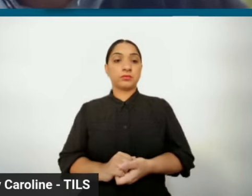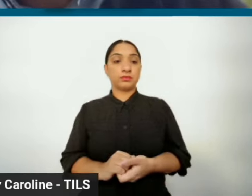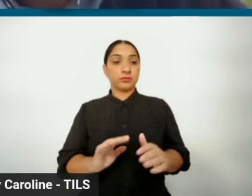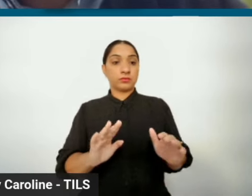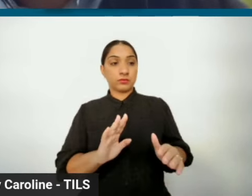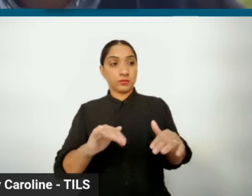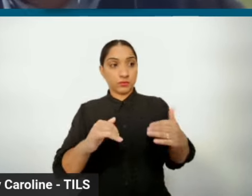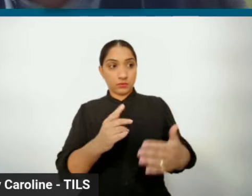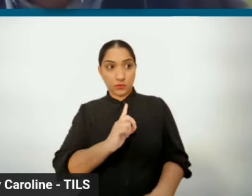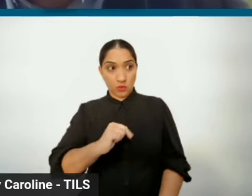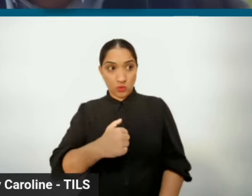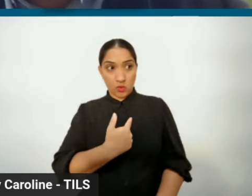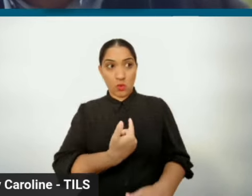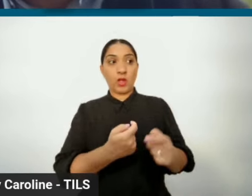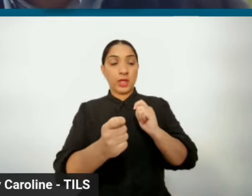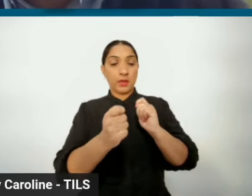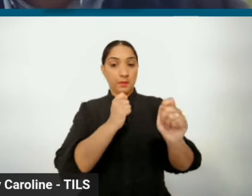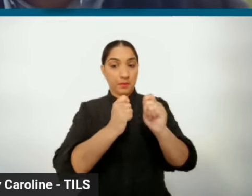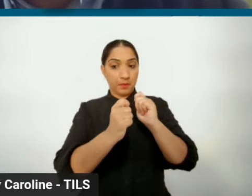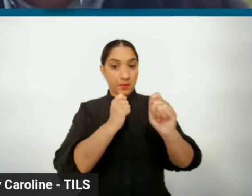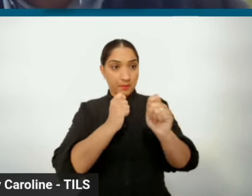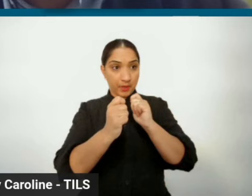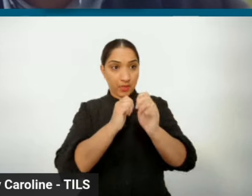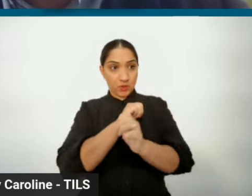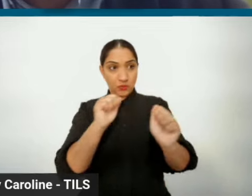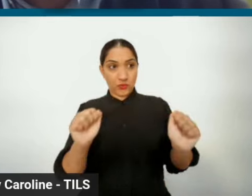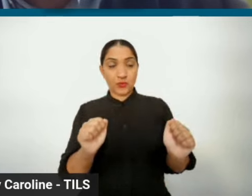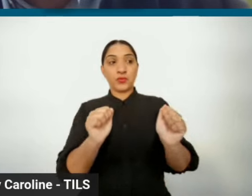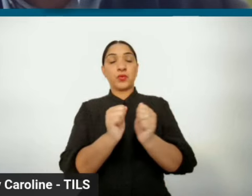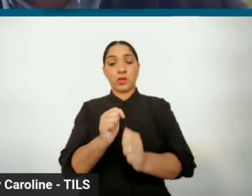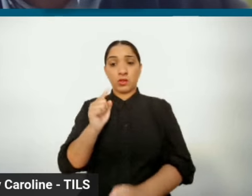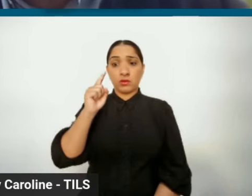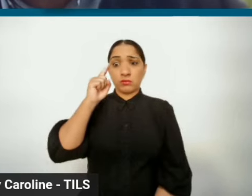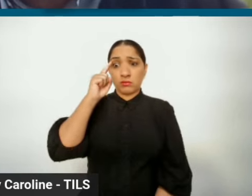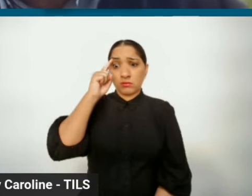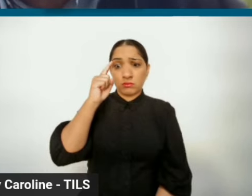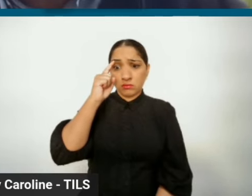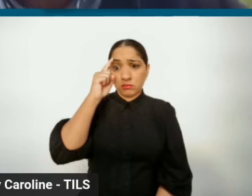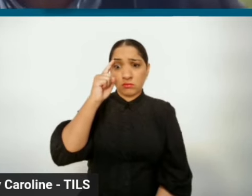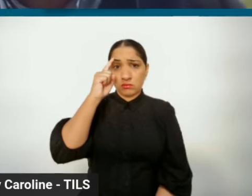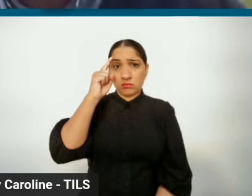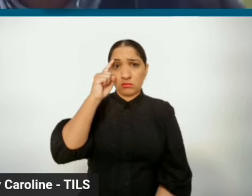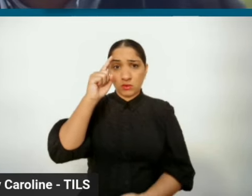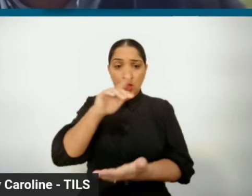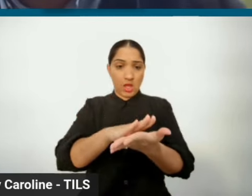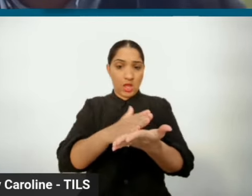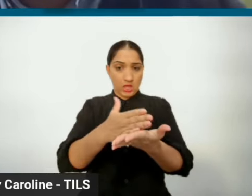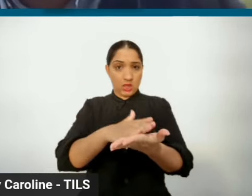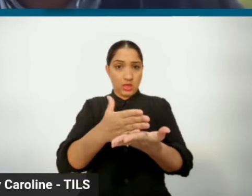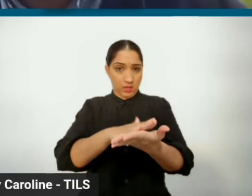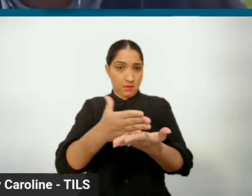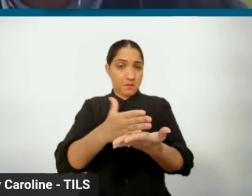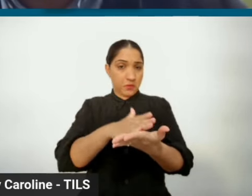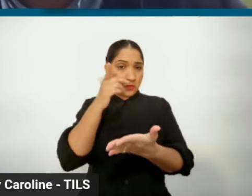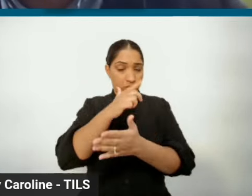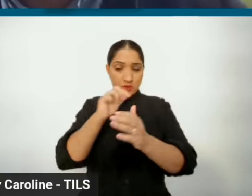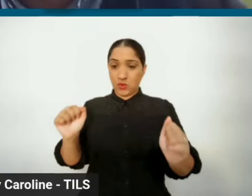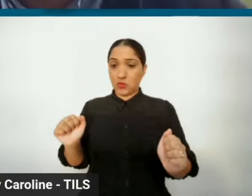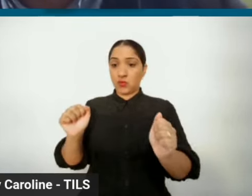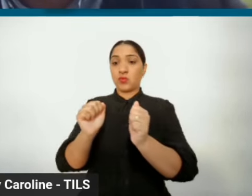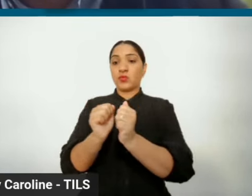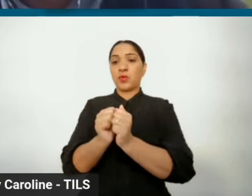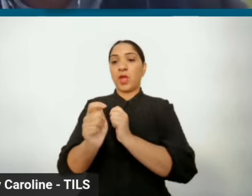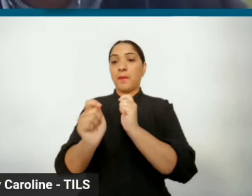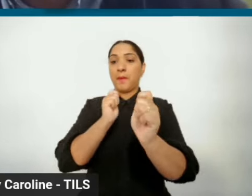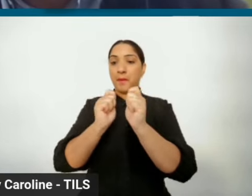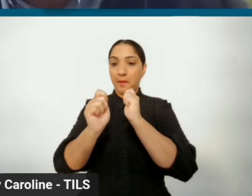entrevistando eu e o doutor e a Anne Caroline, interpretando tudo em Libras. Estamos entrevistando o doutor Joelson Dias, já